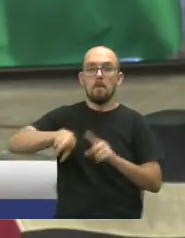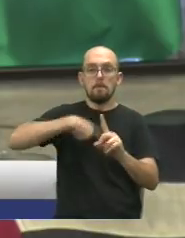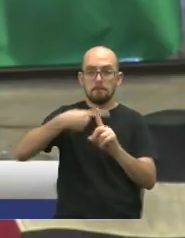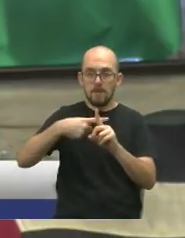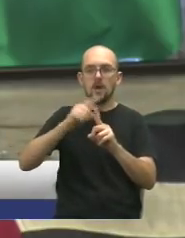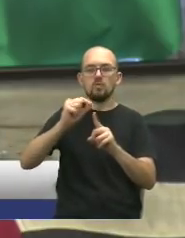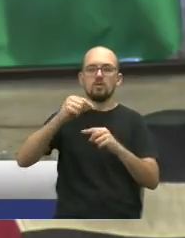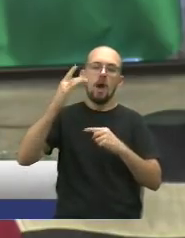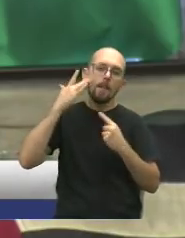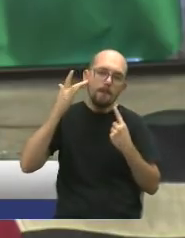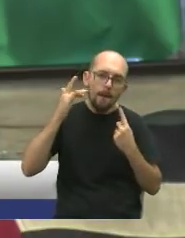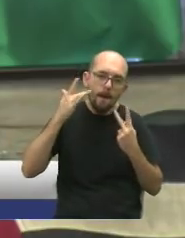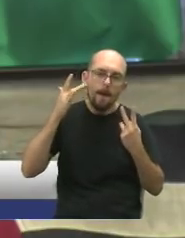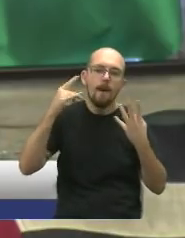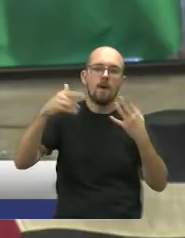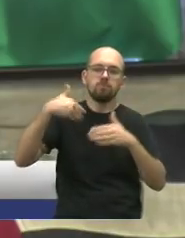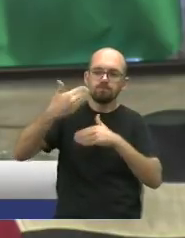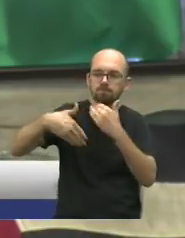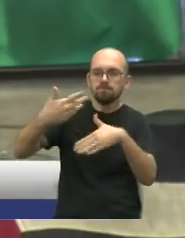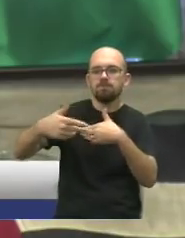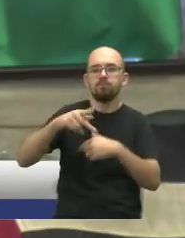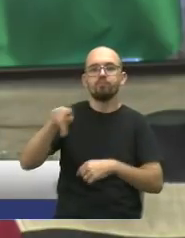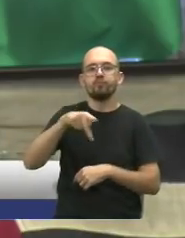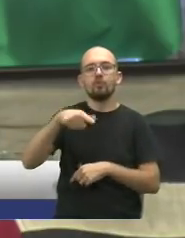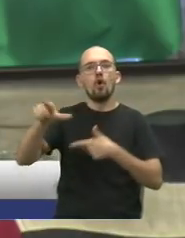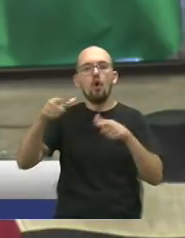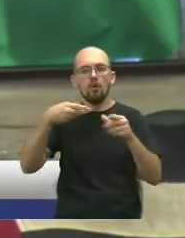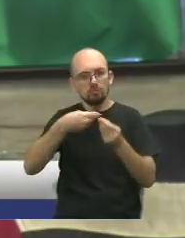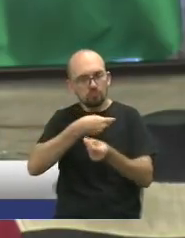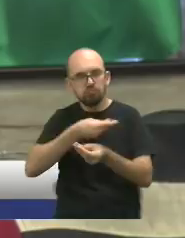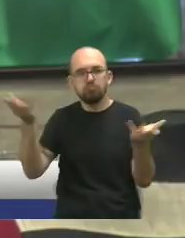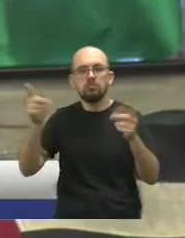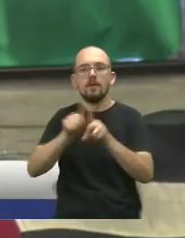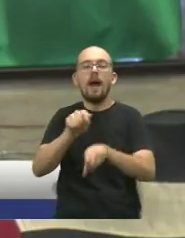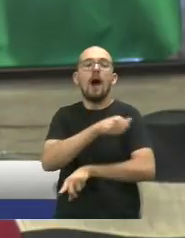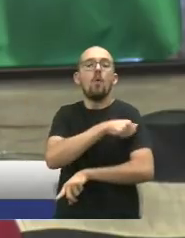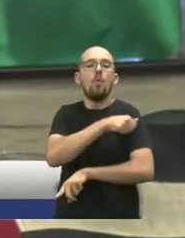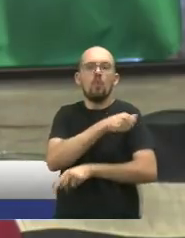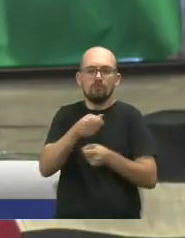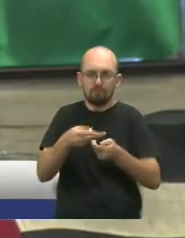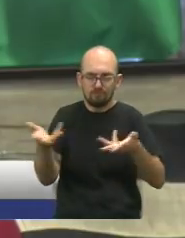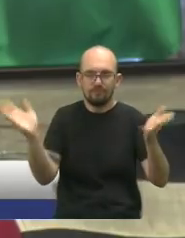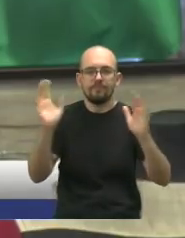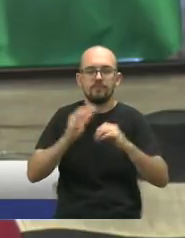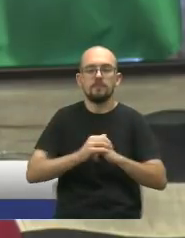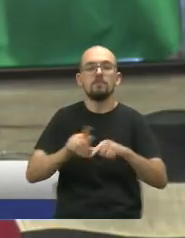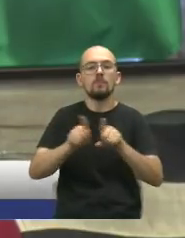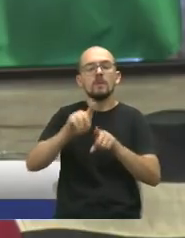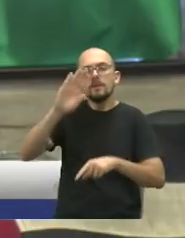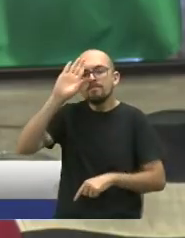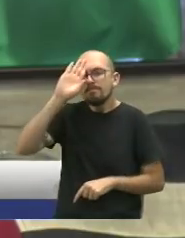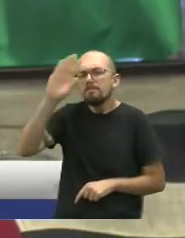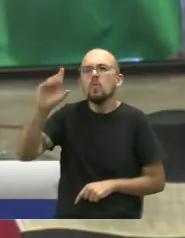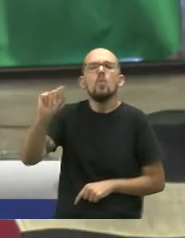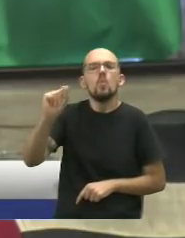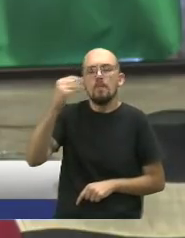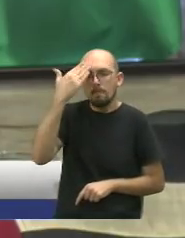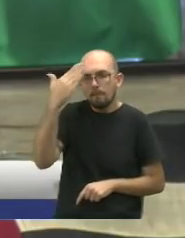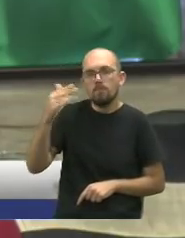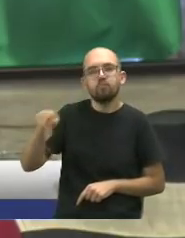para ser usado junto aos outros professores e também aos alunos. E queria agradecer principalmente a presença dos